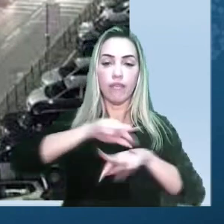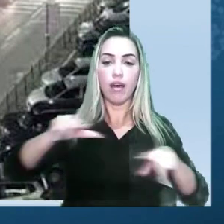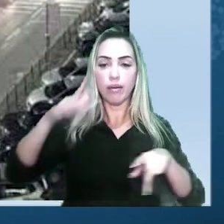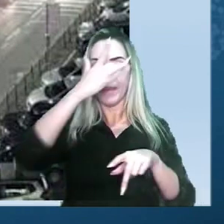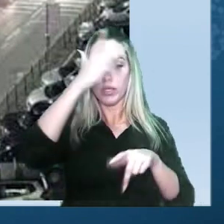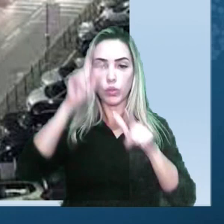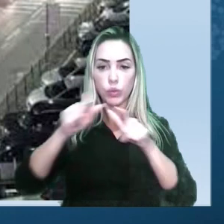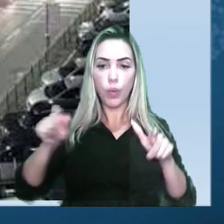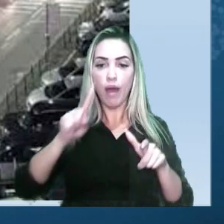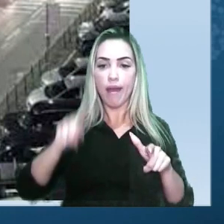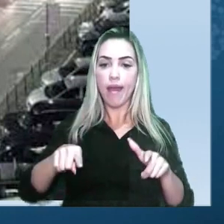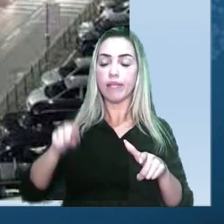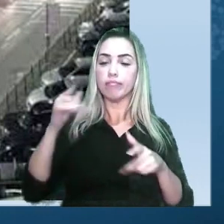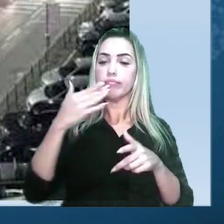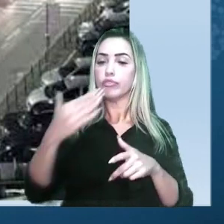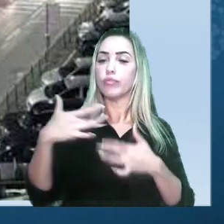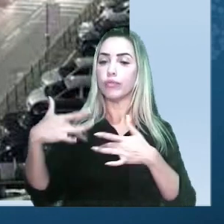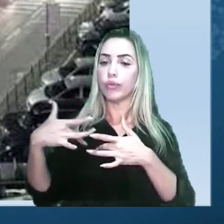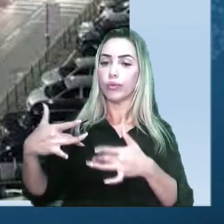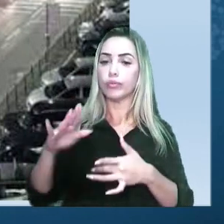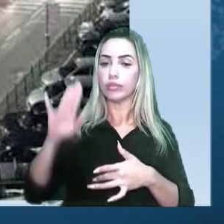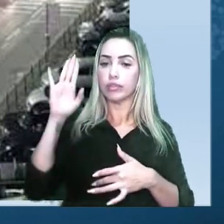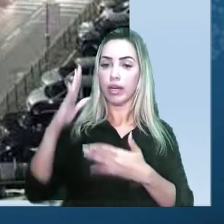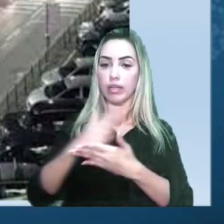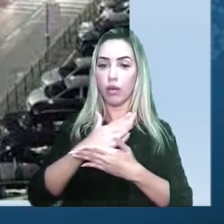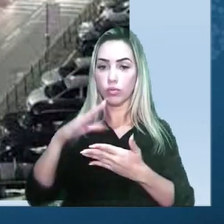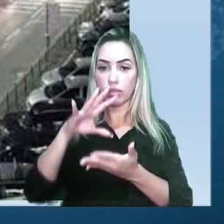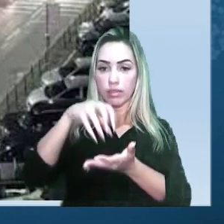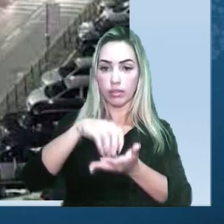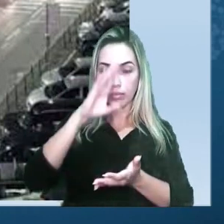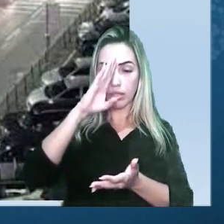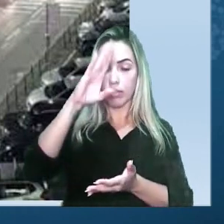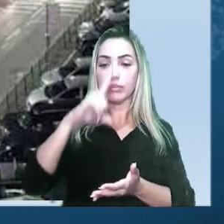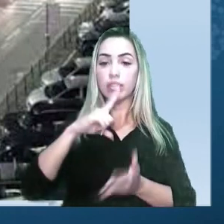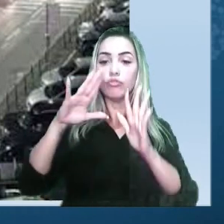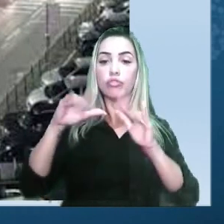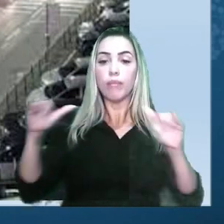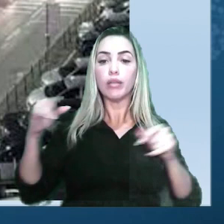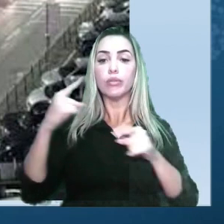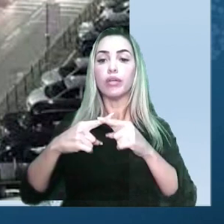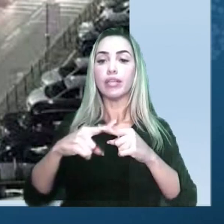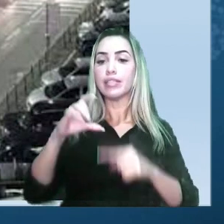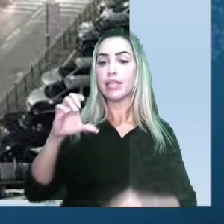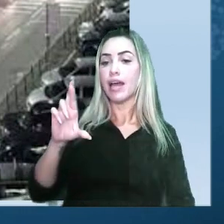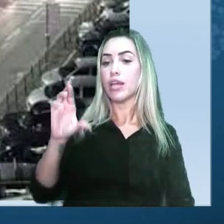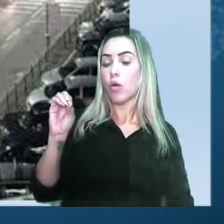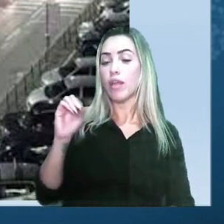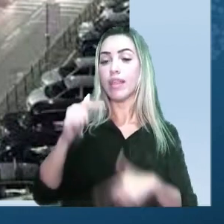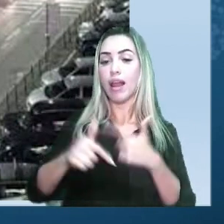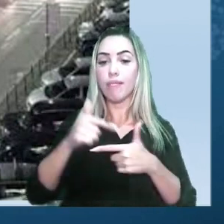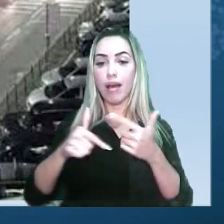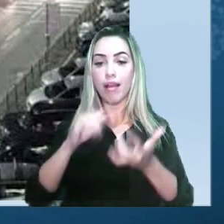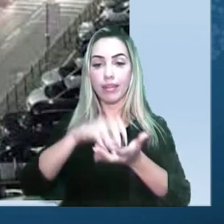eram recrutados voluntários em alguns dos meus centros, eles foram chamados por CROs para trabalharem nas